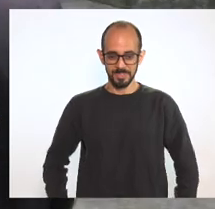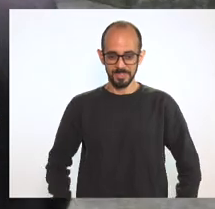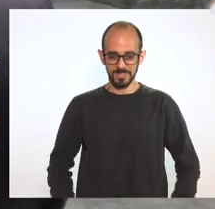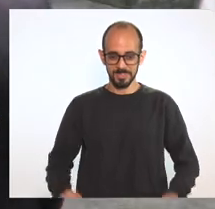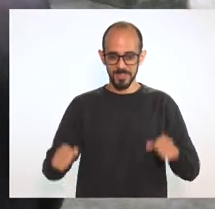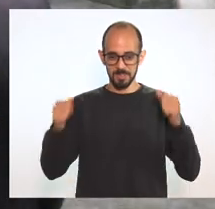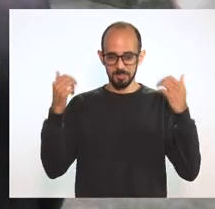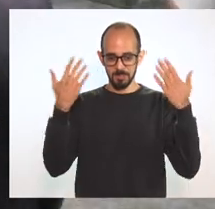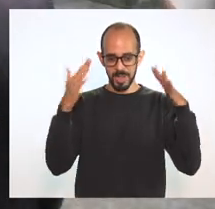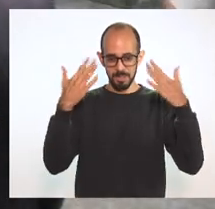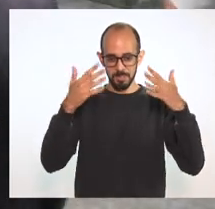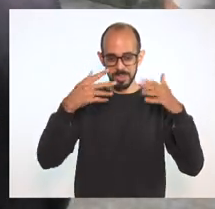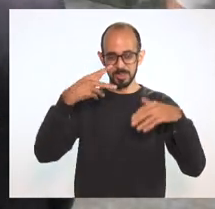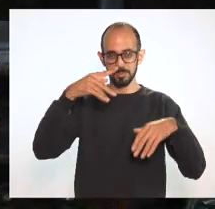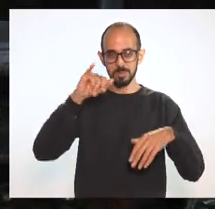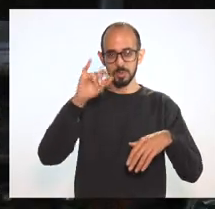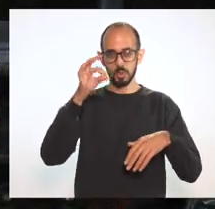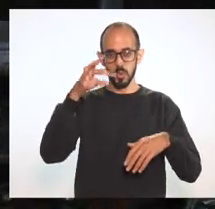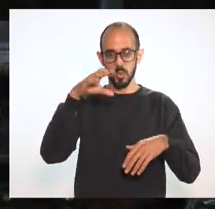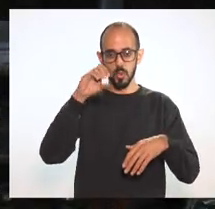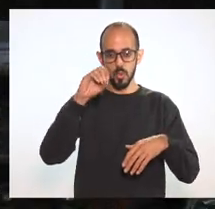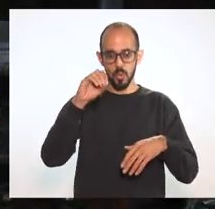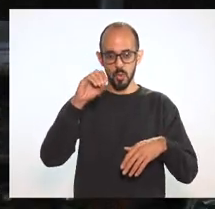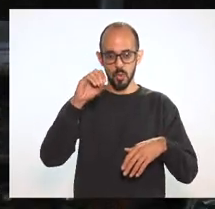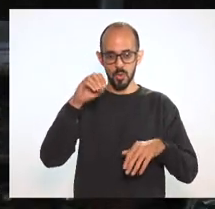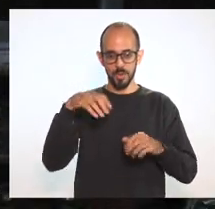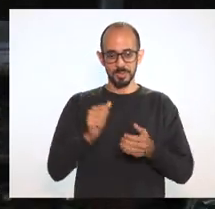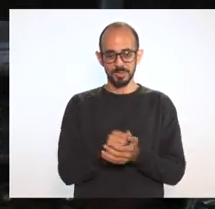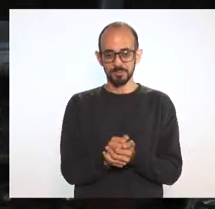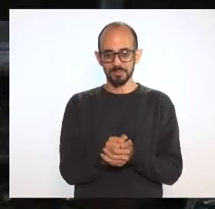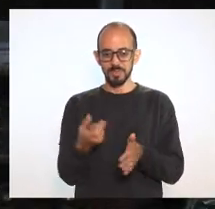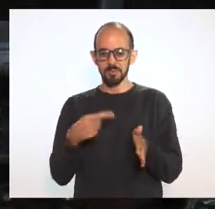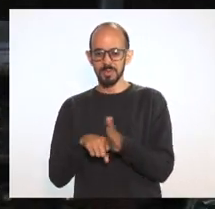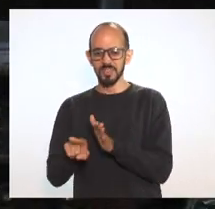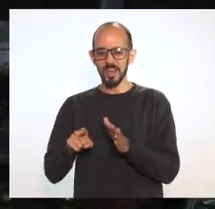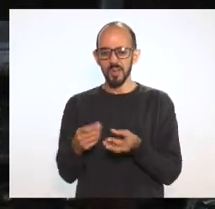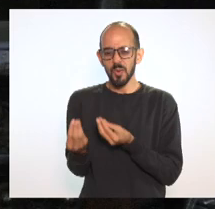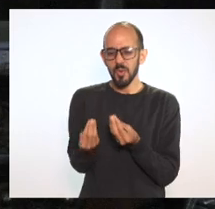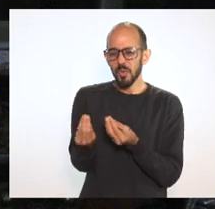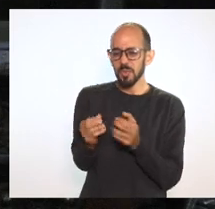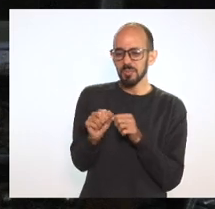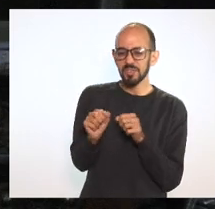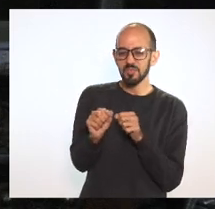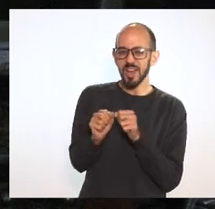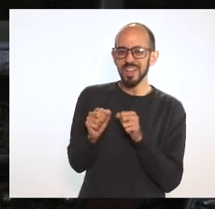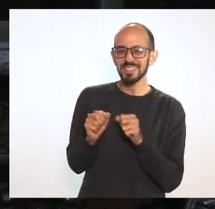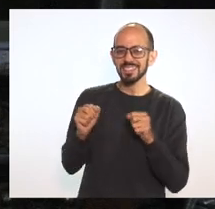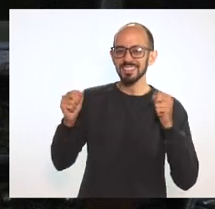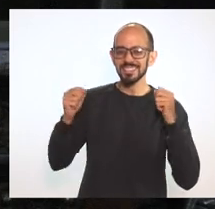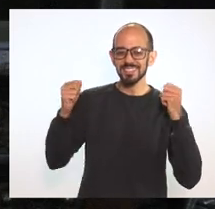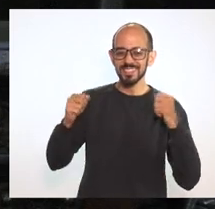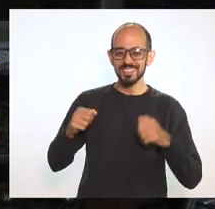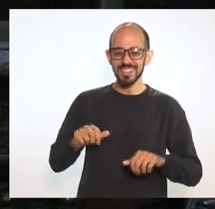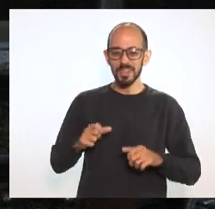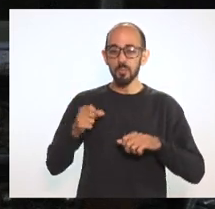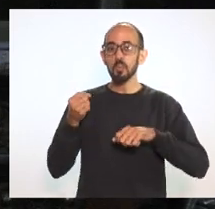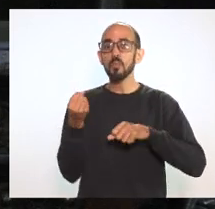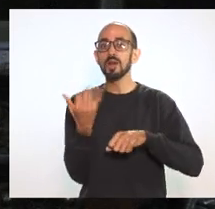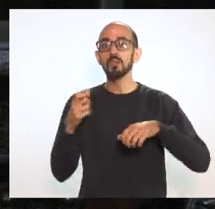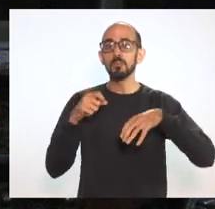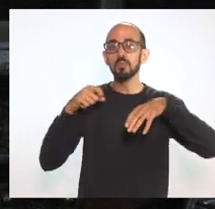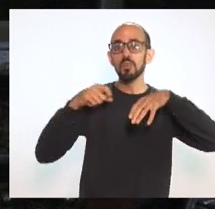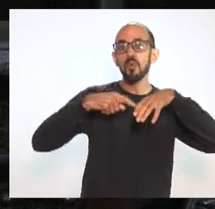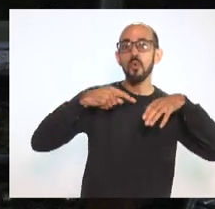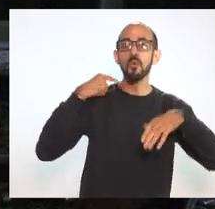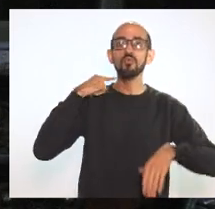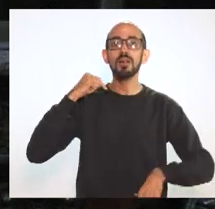Parabéns, Pitoco. Pitoco, como é que é que faz o gol? Como é que é a comemoração do gol? Lá, ó.